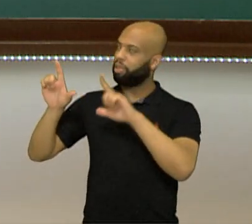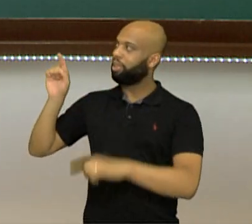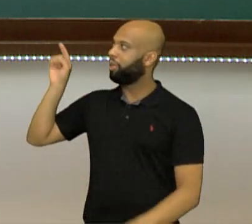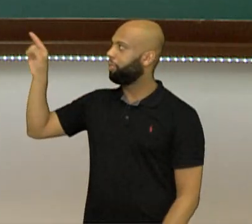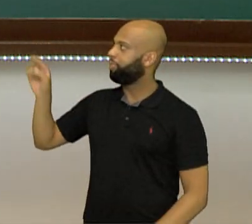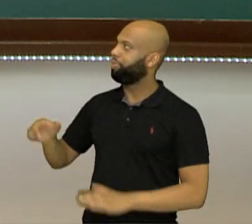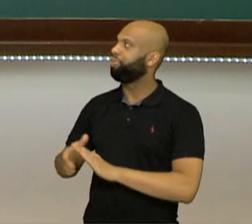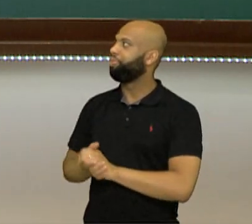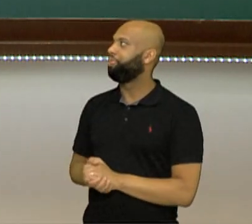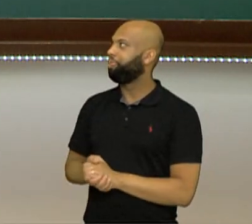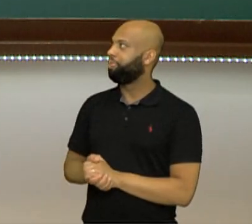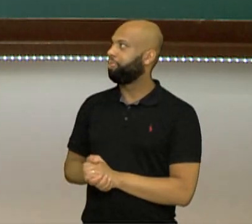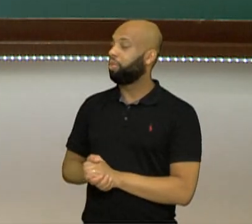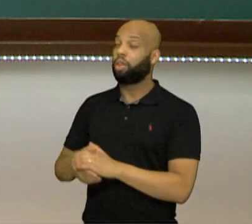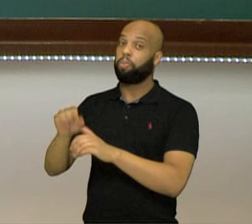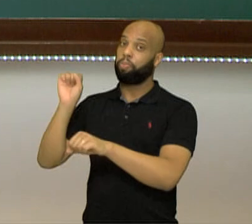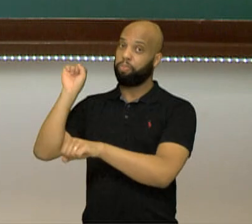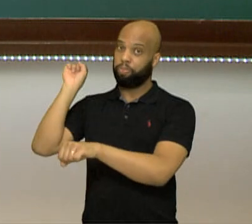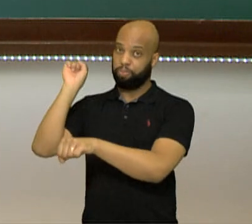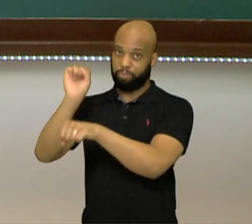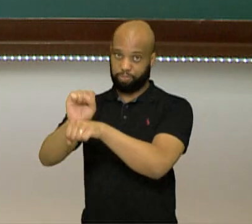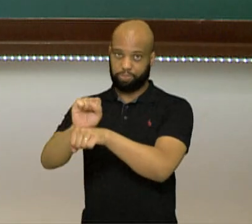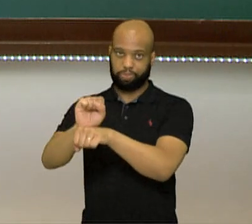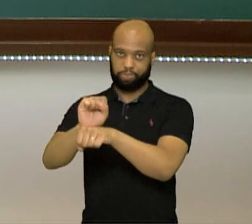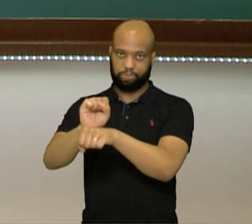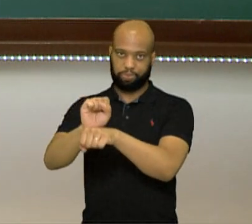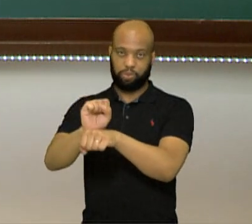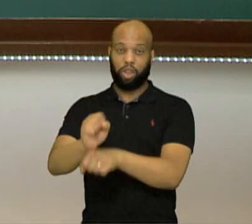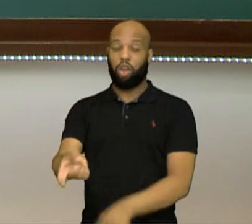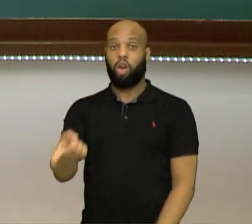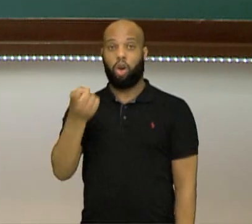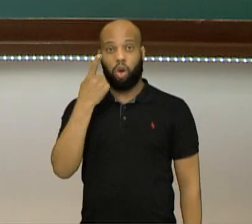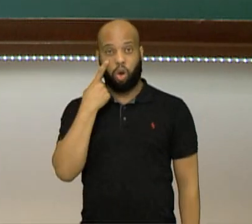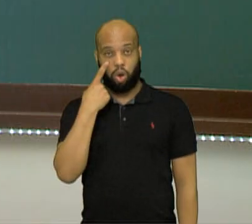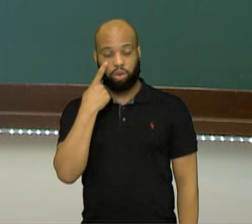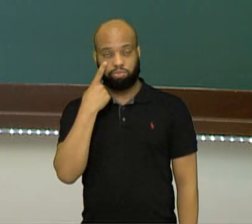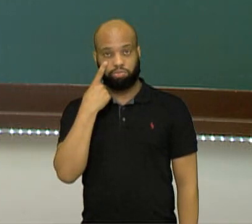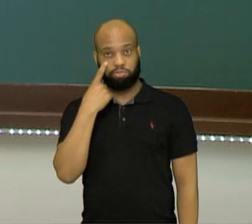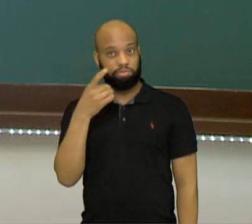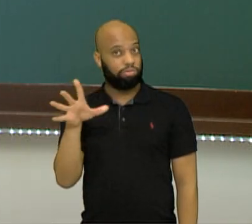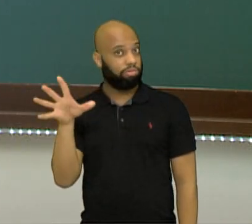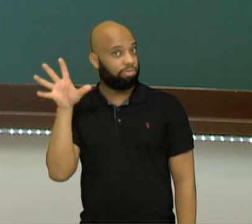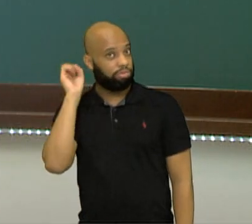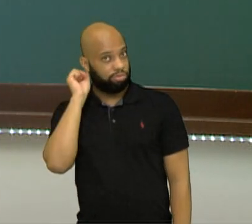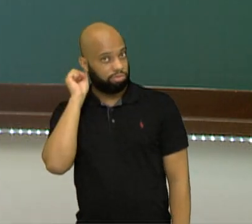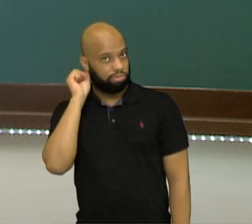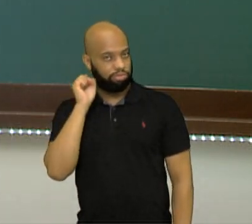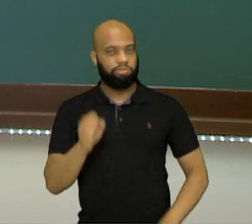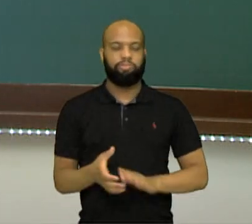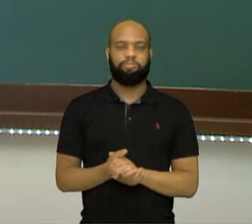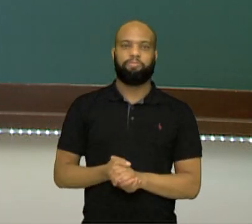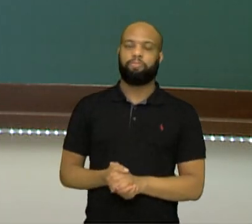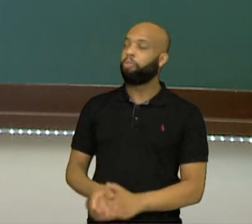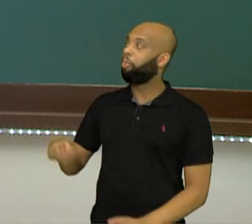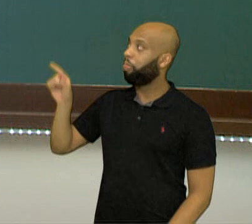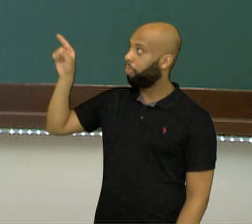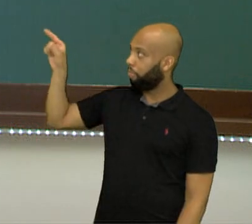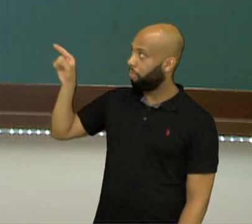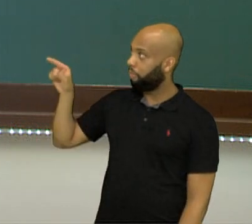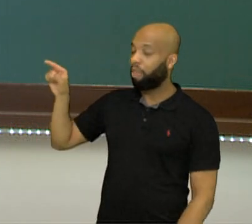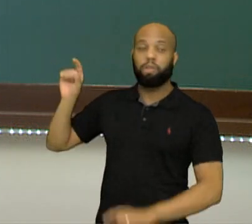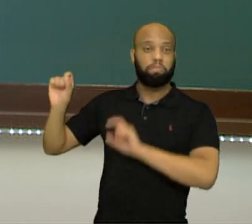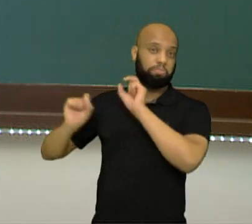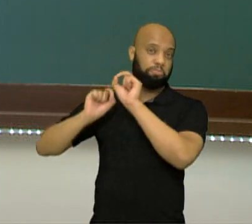Pare, olhe, escute. Pare! Essas duas placas são placas de trânsito. Elas